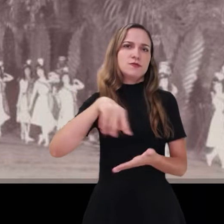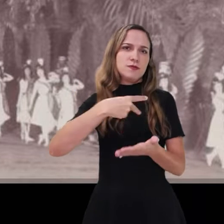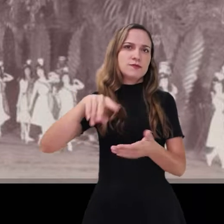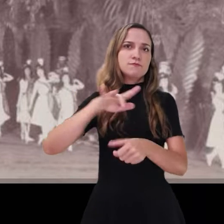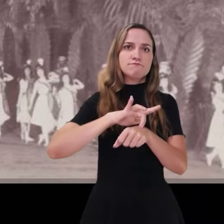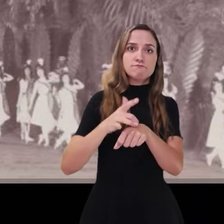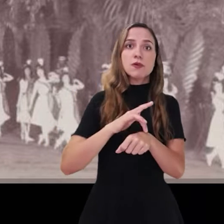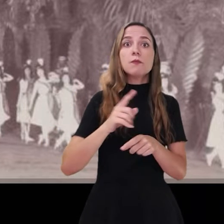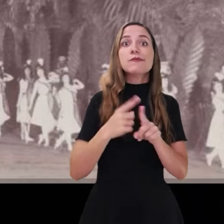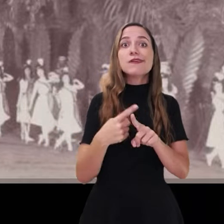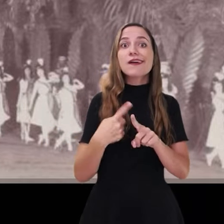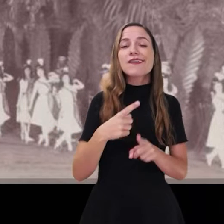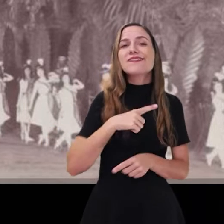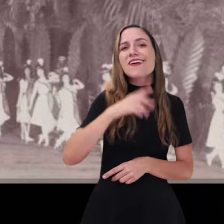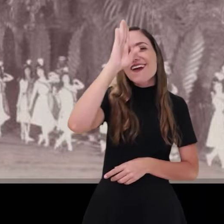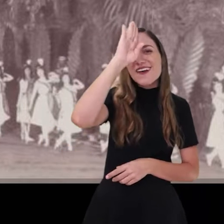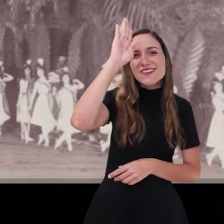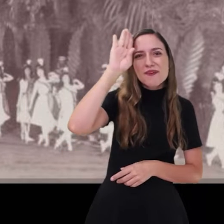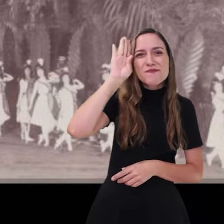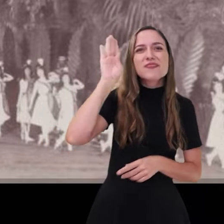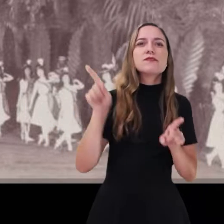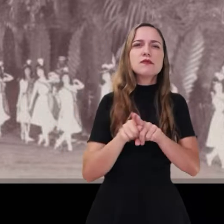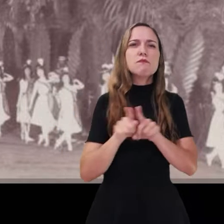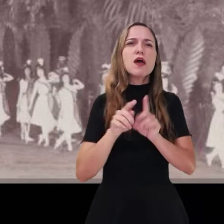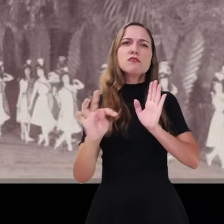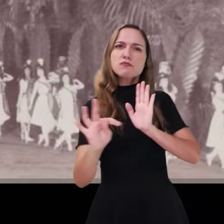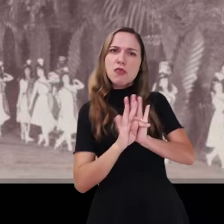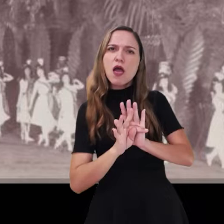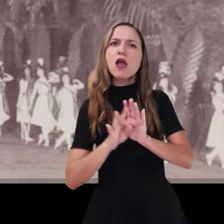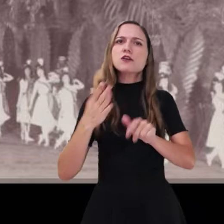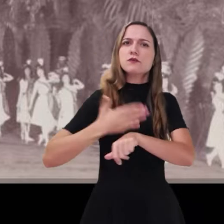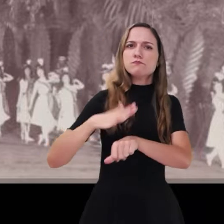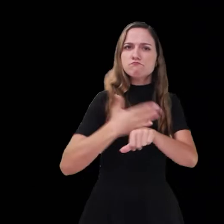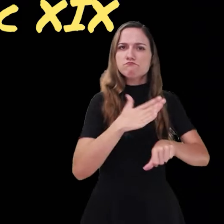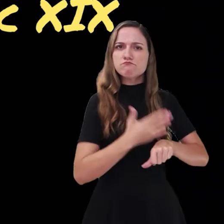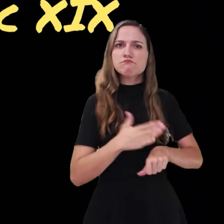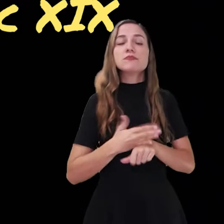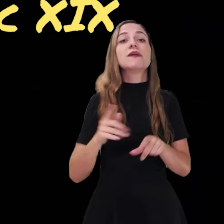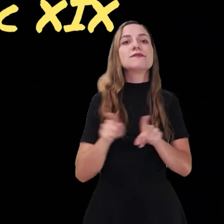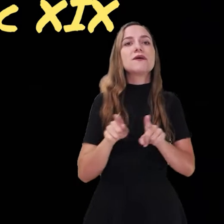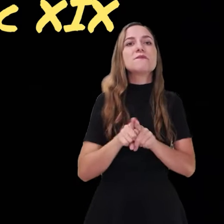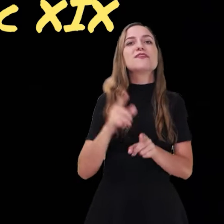alinhava técnica, disciplina e a inspiração em contos de fada.